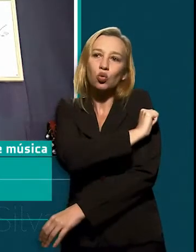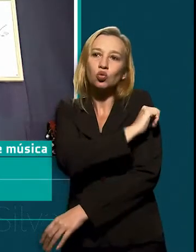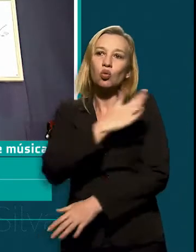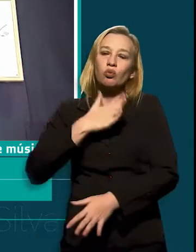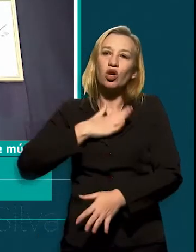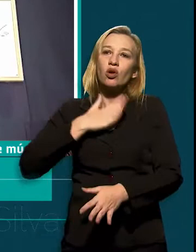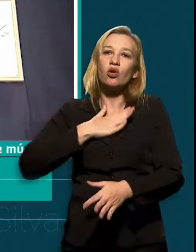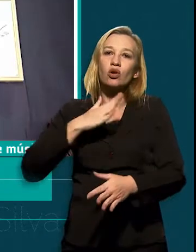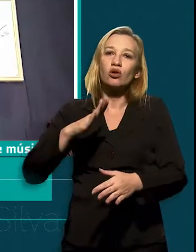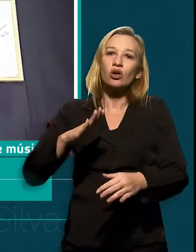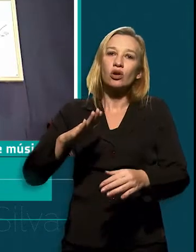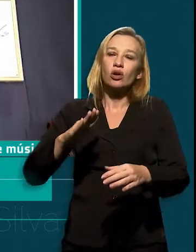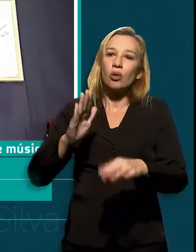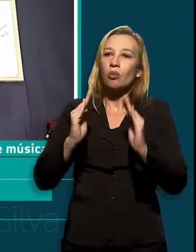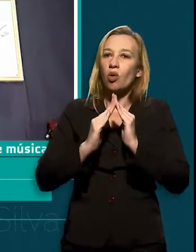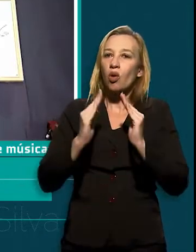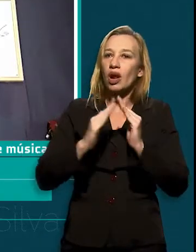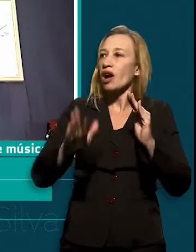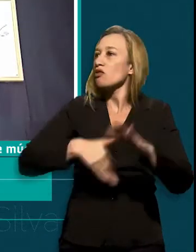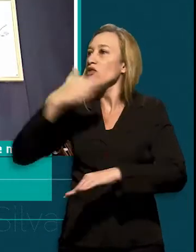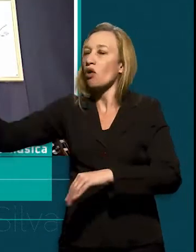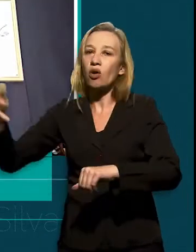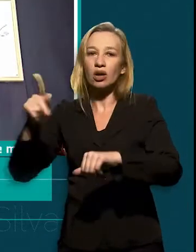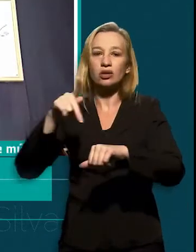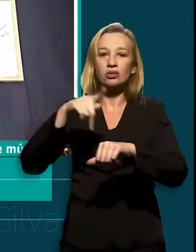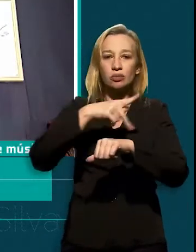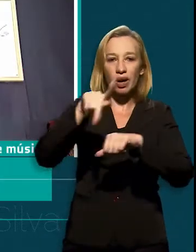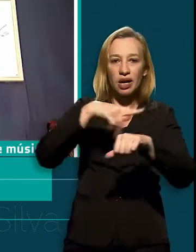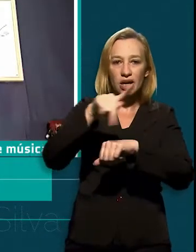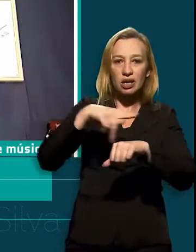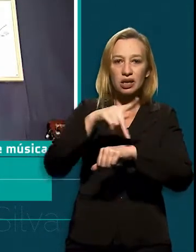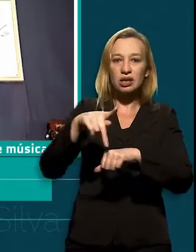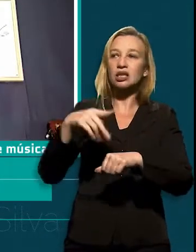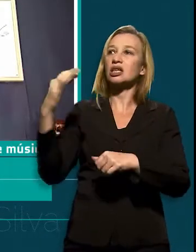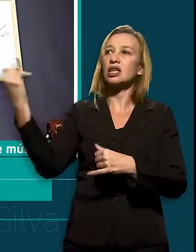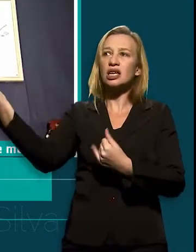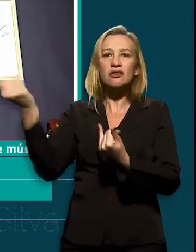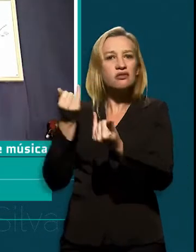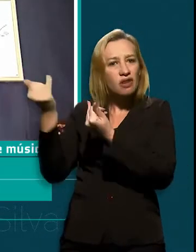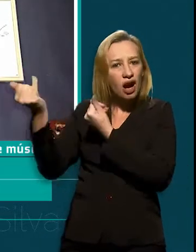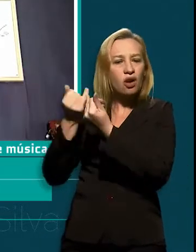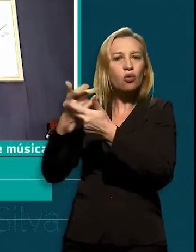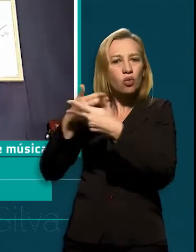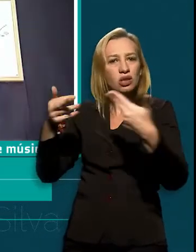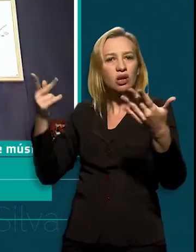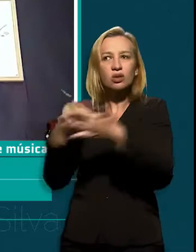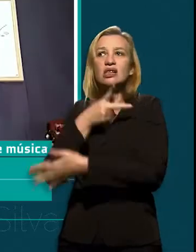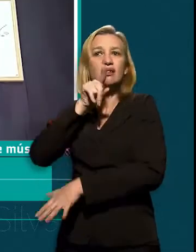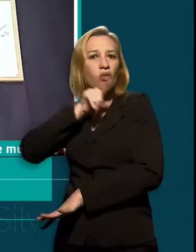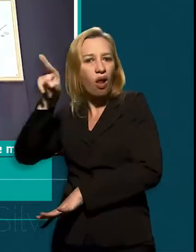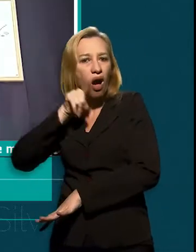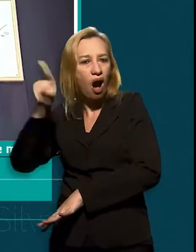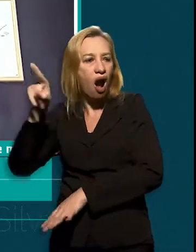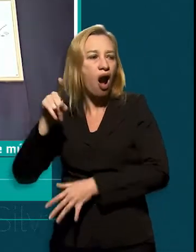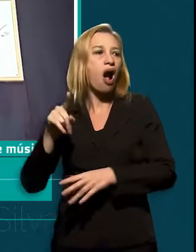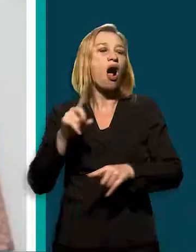aluno meu que foi para fora do Brasil e fala sobre coisas que estão ocorrendo por lá, né?